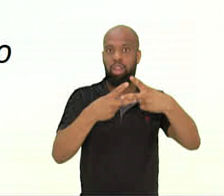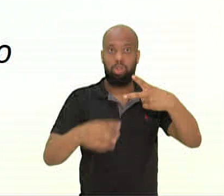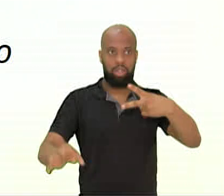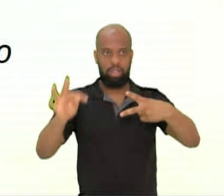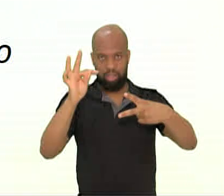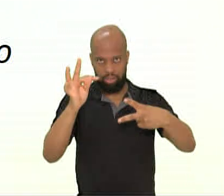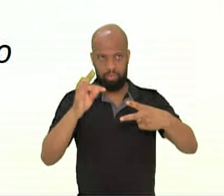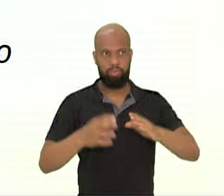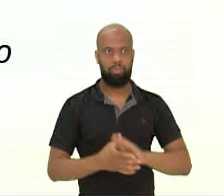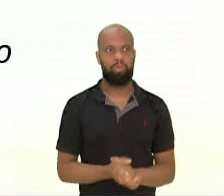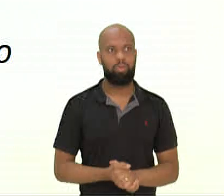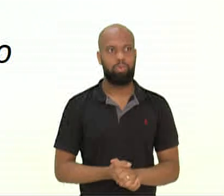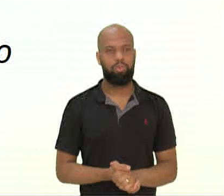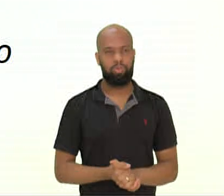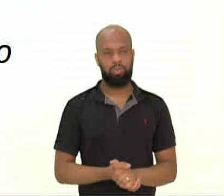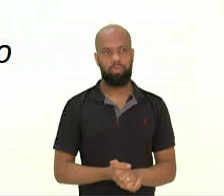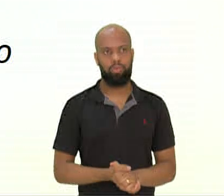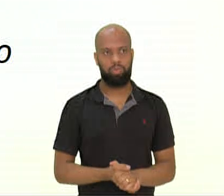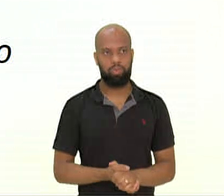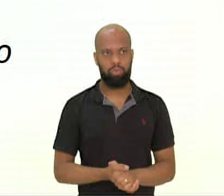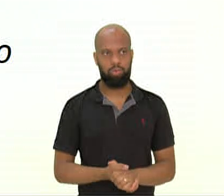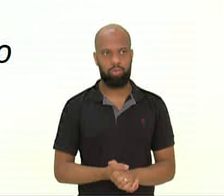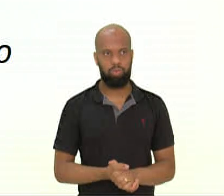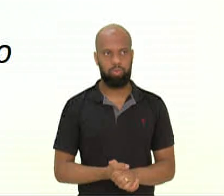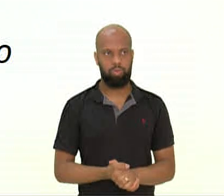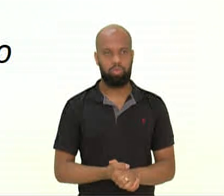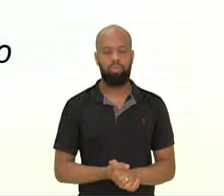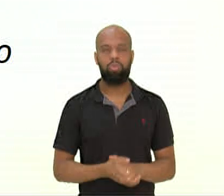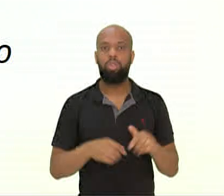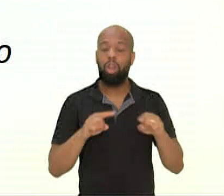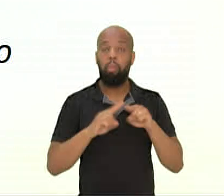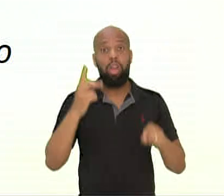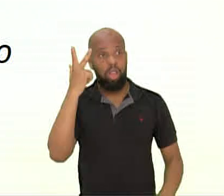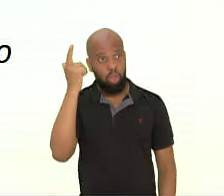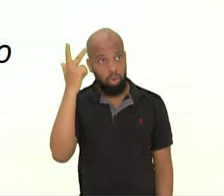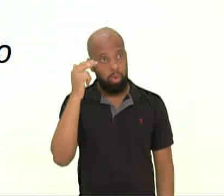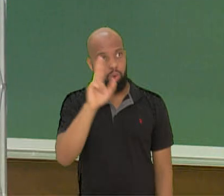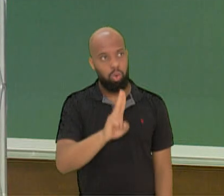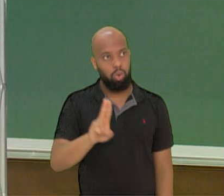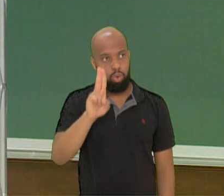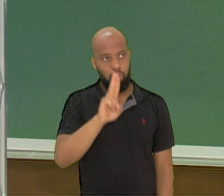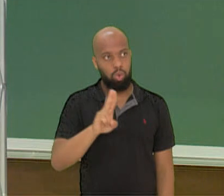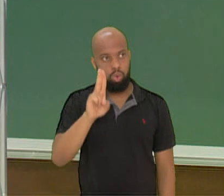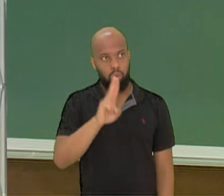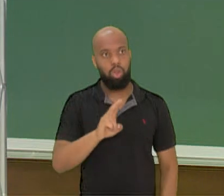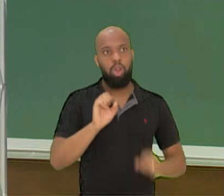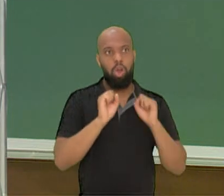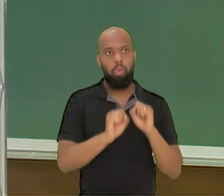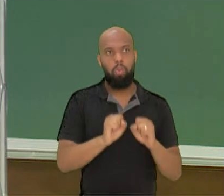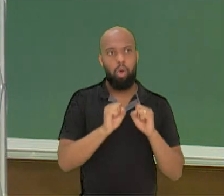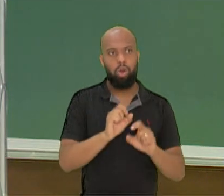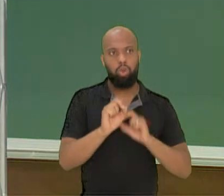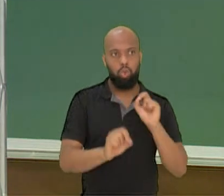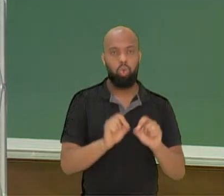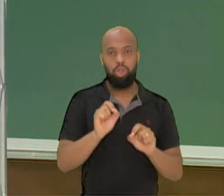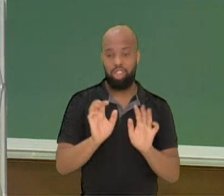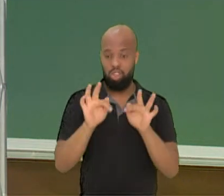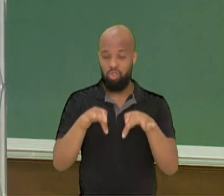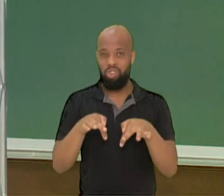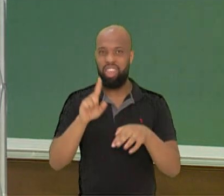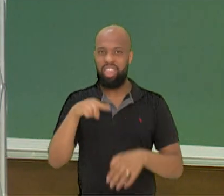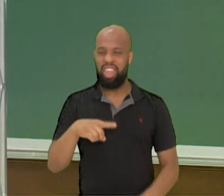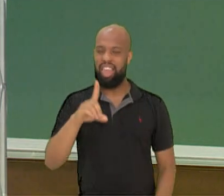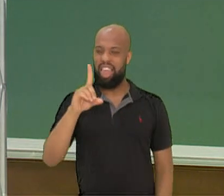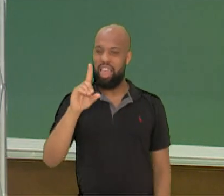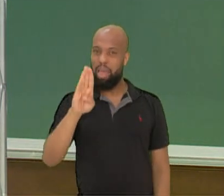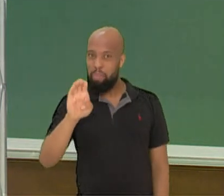medida Bell, que é de intensidade sonora, ok? Mas é normal você utilizar decibel ou decibéis. Avançando aqui